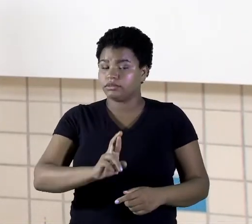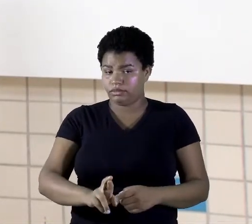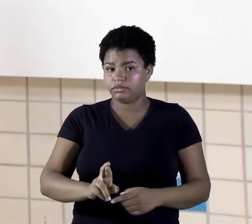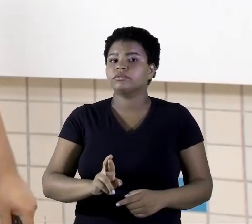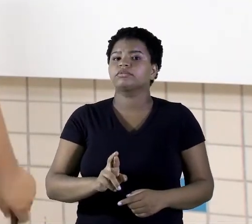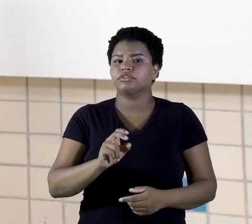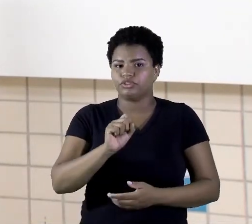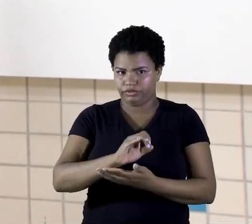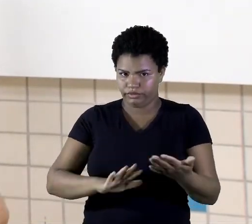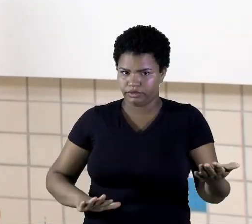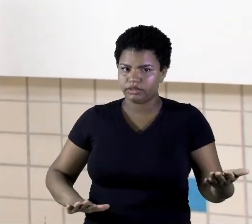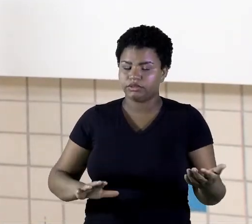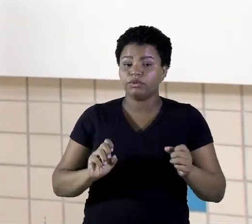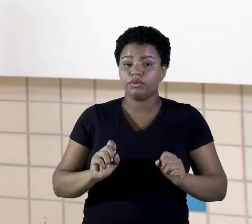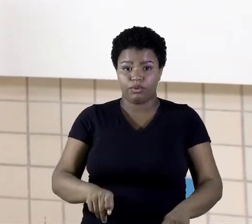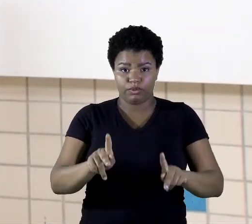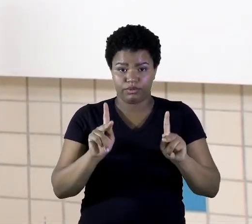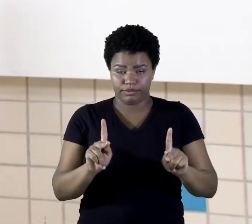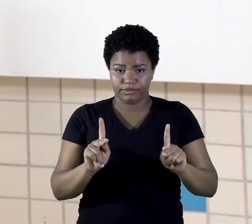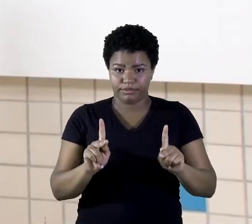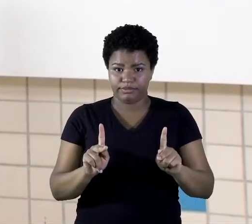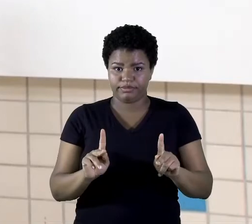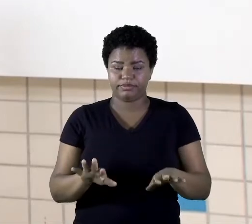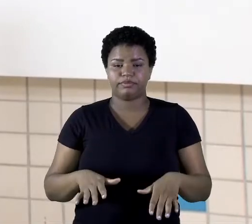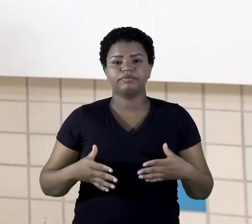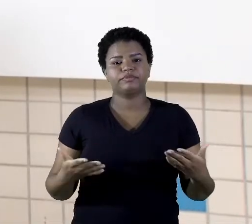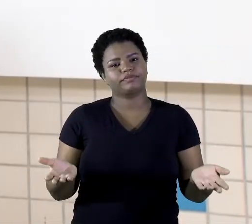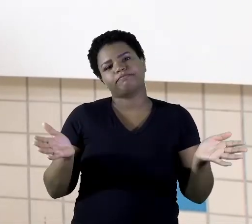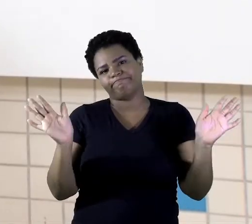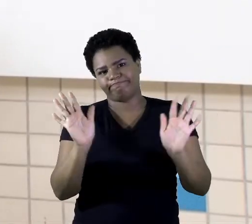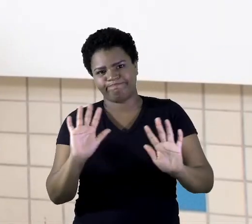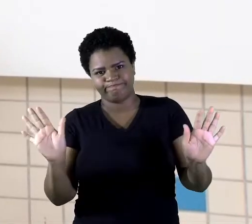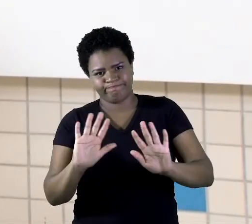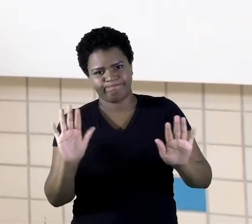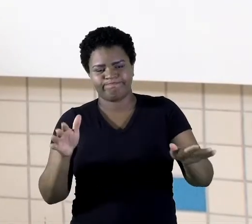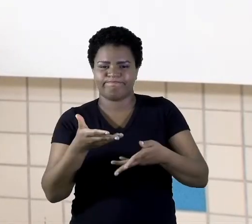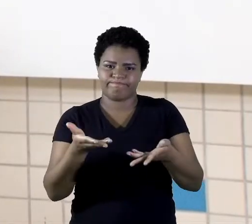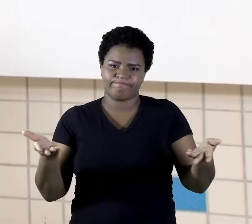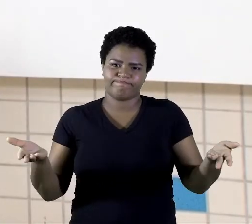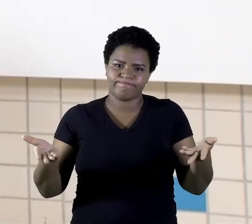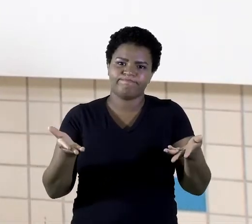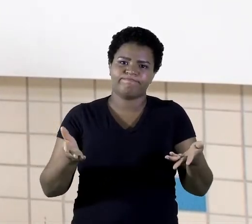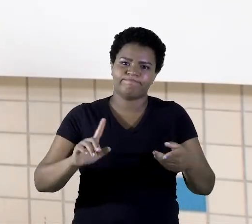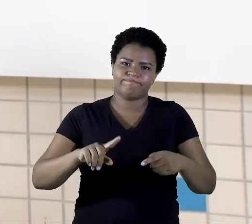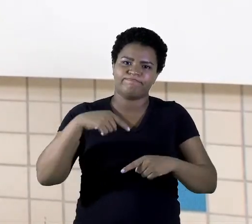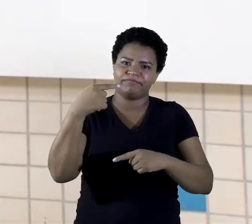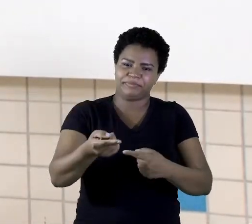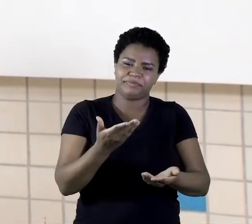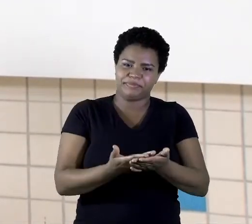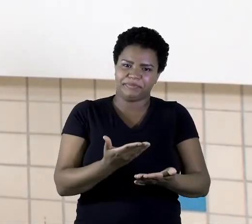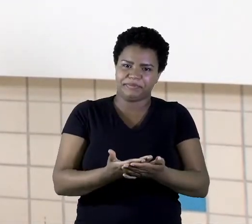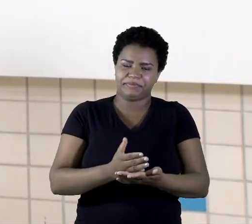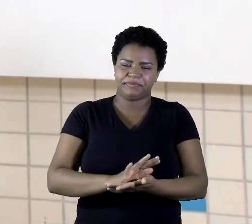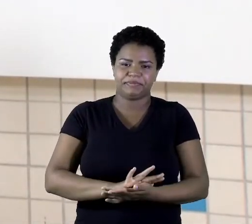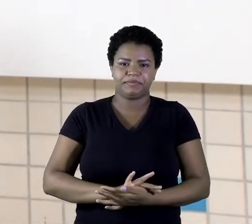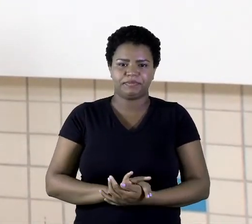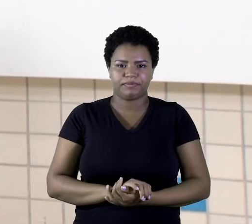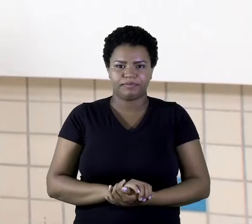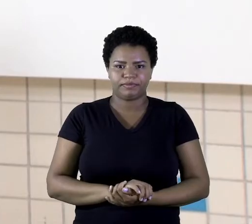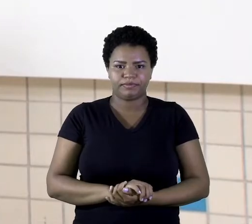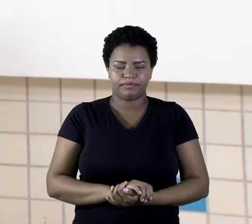para a plataforma, ir lá e tentar responder, não. Tem que parar e assistir, ligar a TV